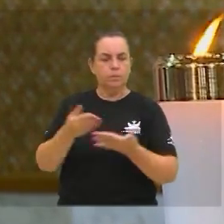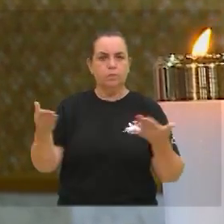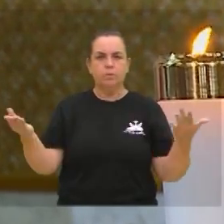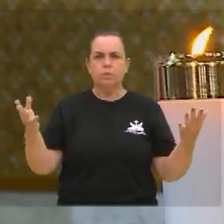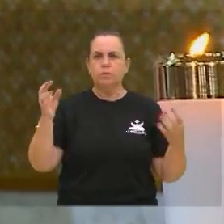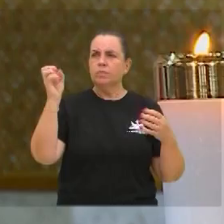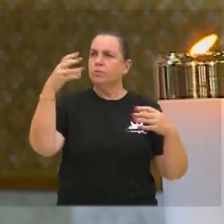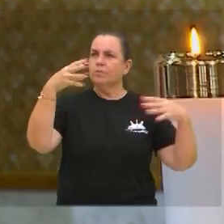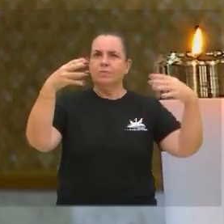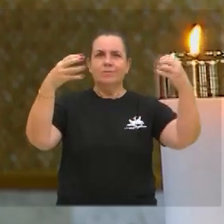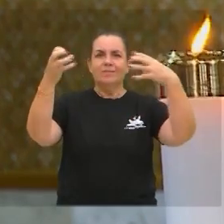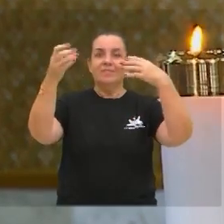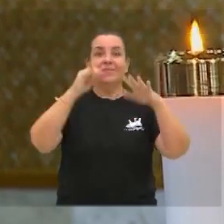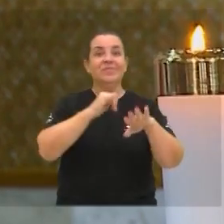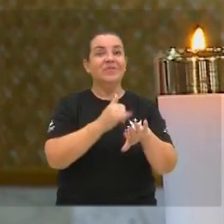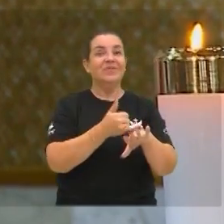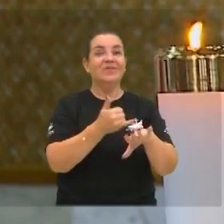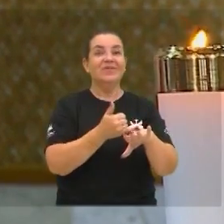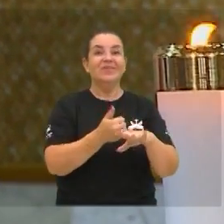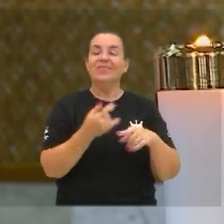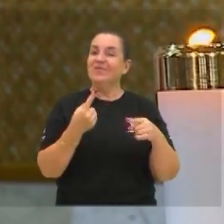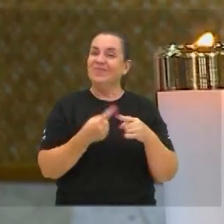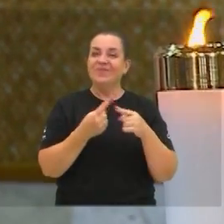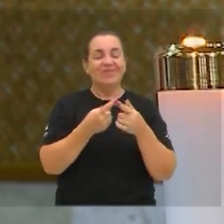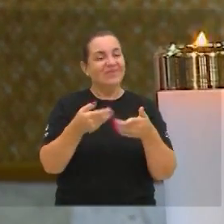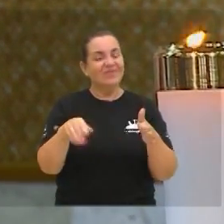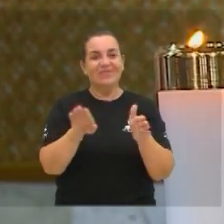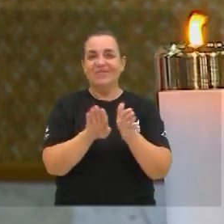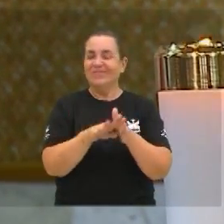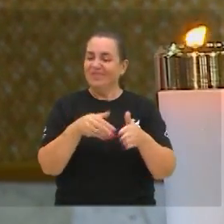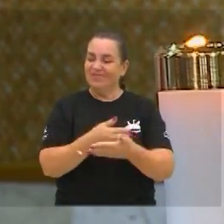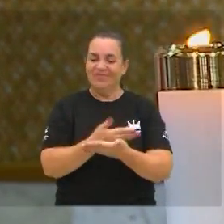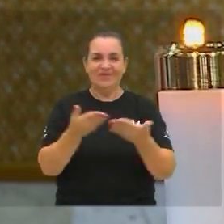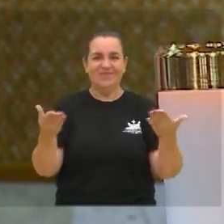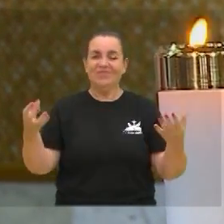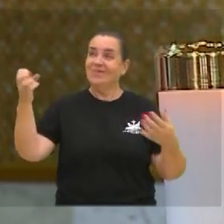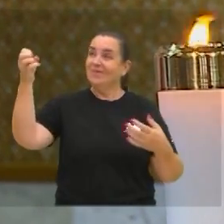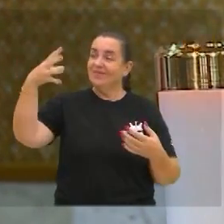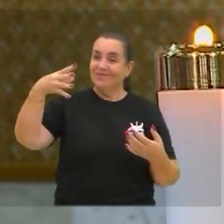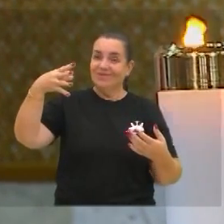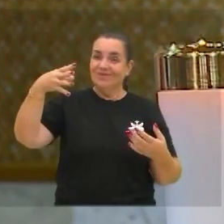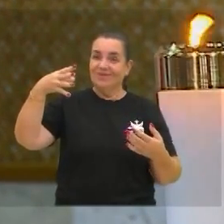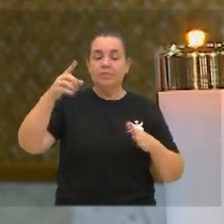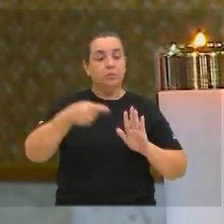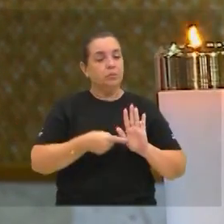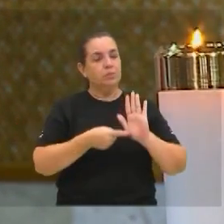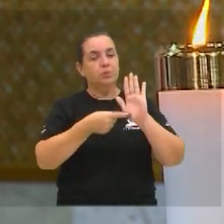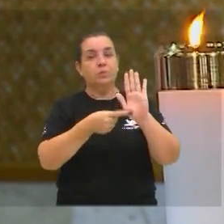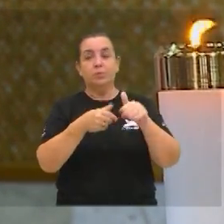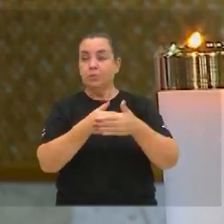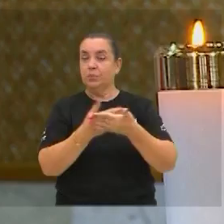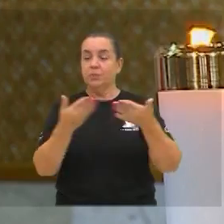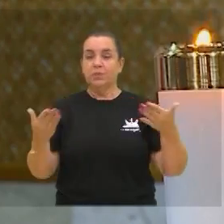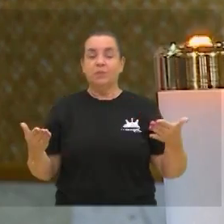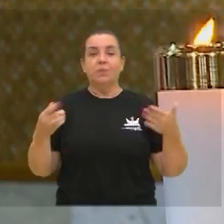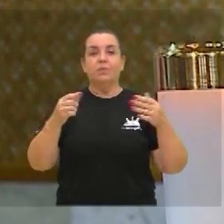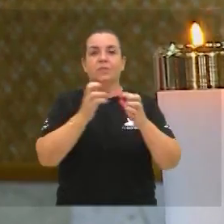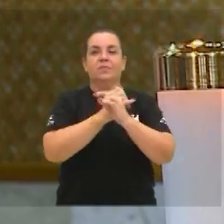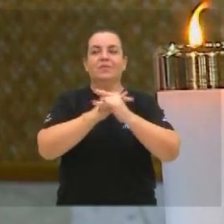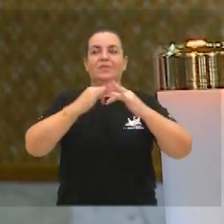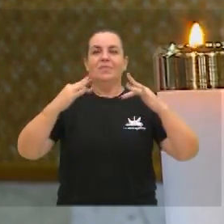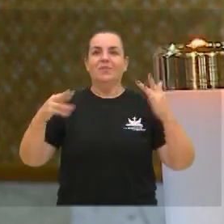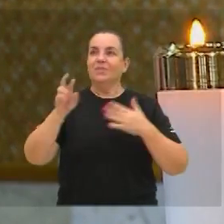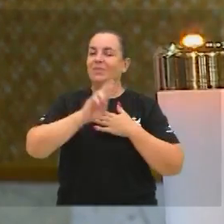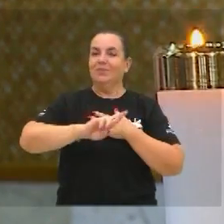as luzes, Jerusalém, porque chegou a tua luz, apareceu sobre ti a glória